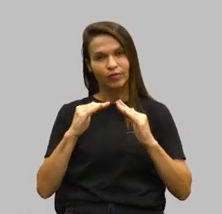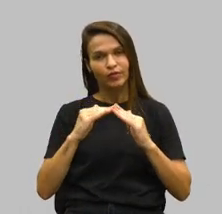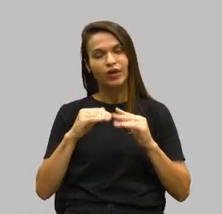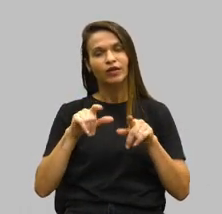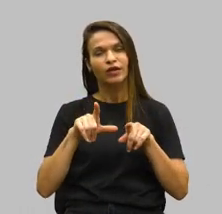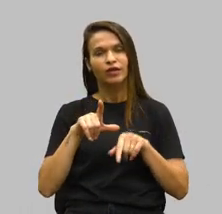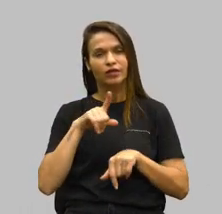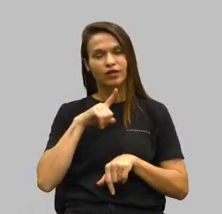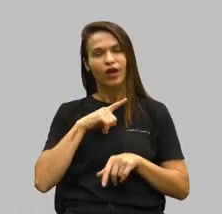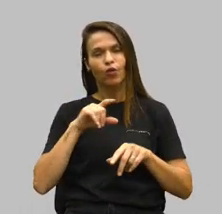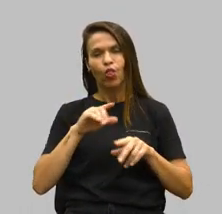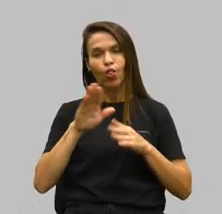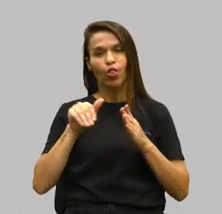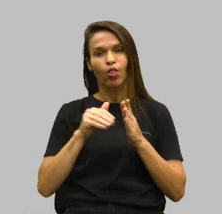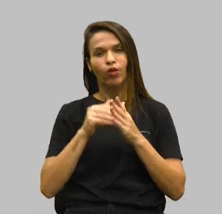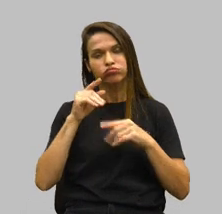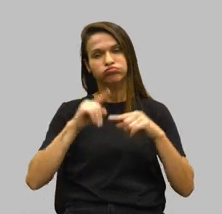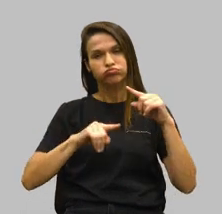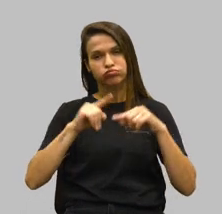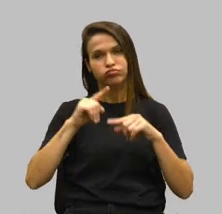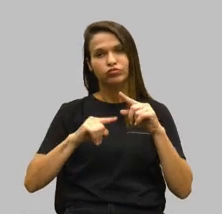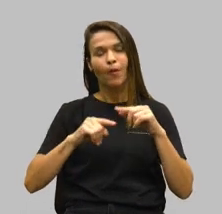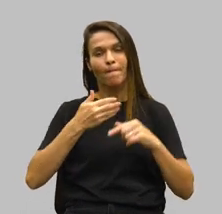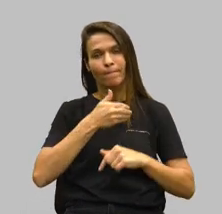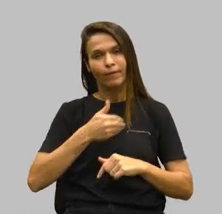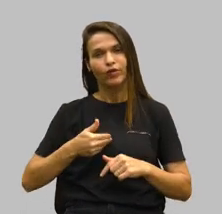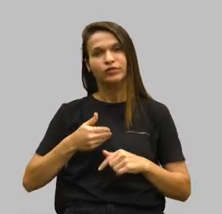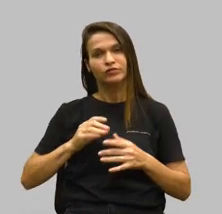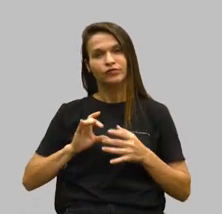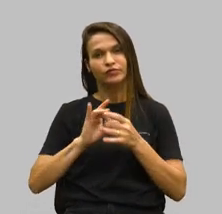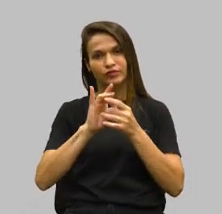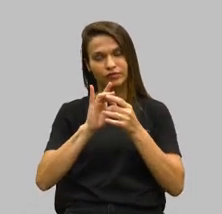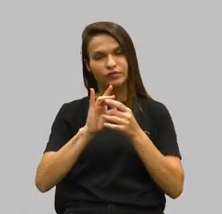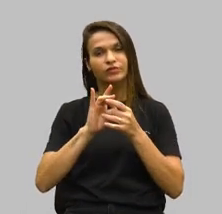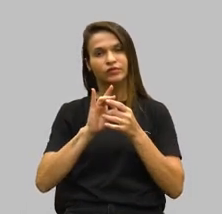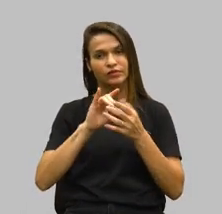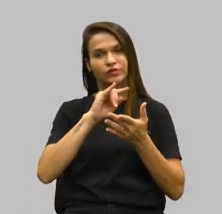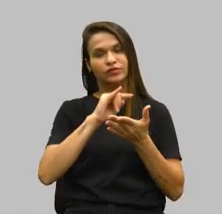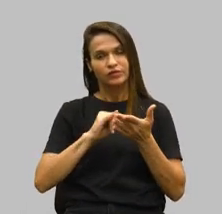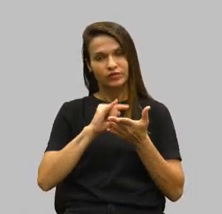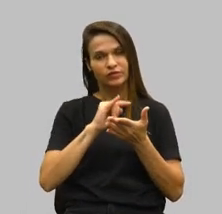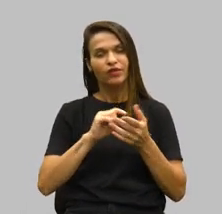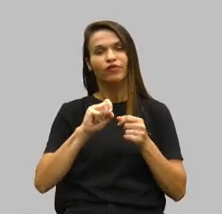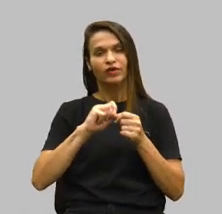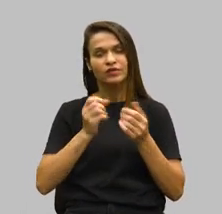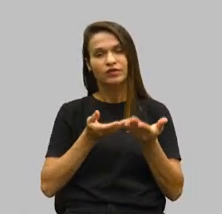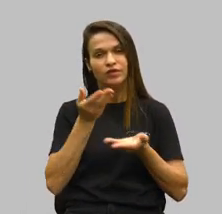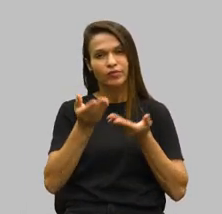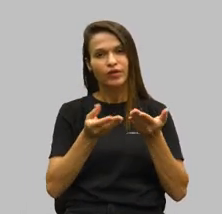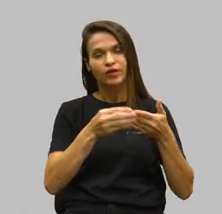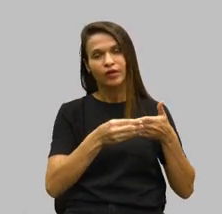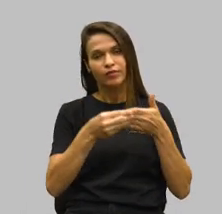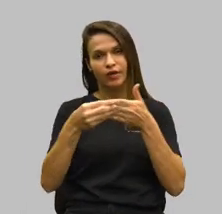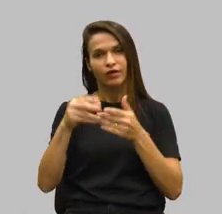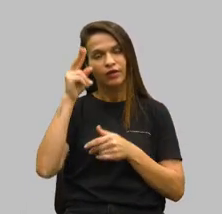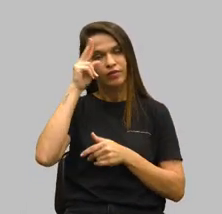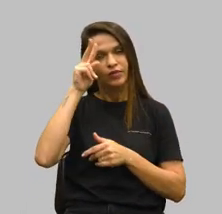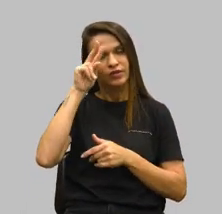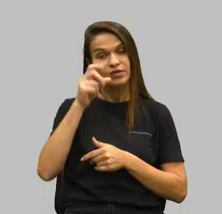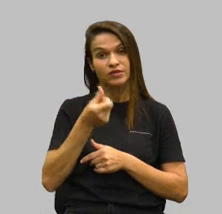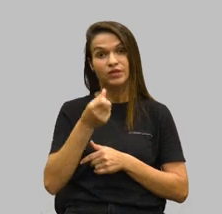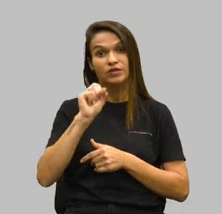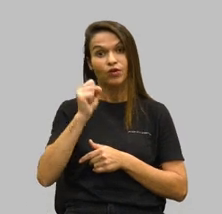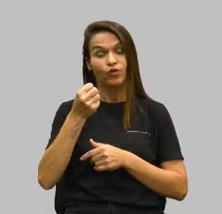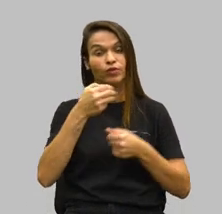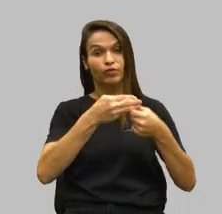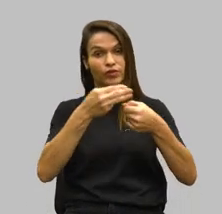envolvidos nessa pauta e o cernas o também faz esse atendimento e esse encaminhamento Lembrando que esses 68